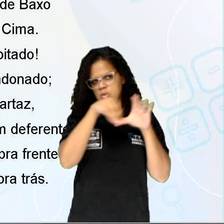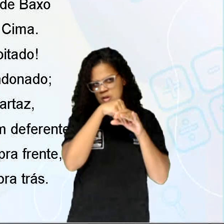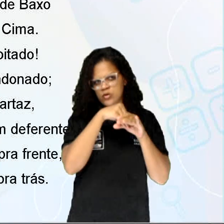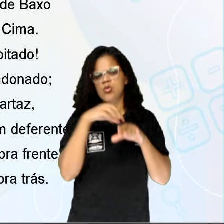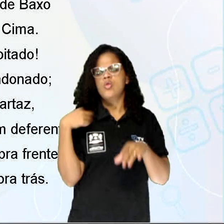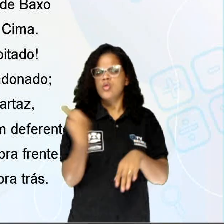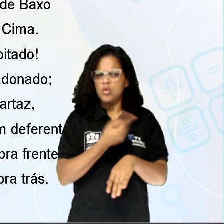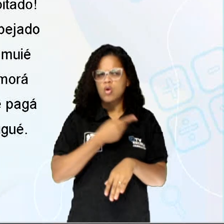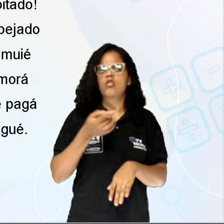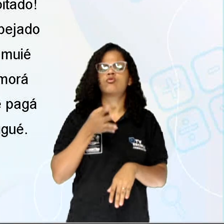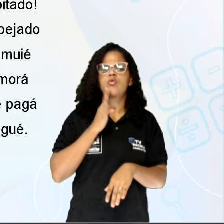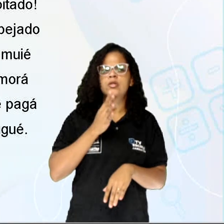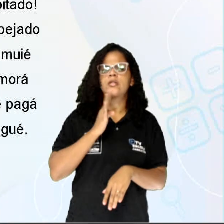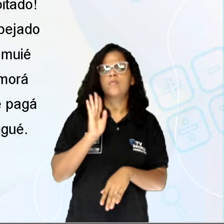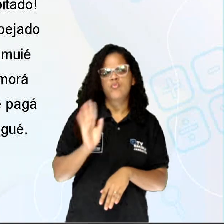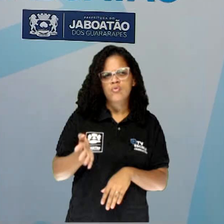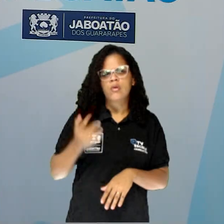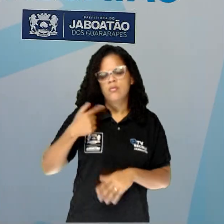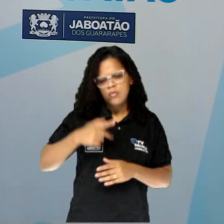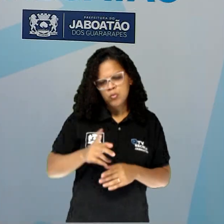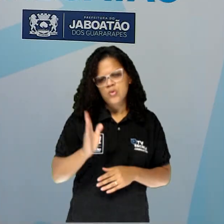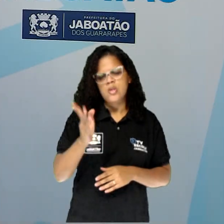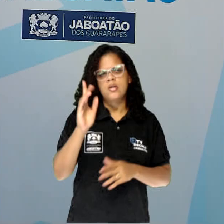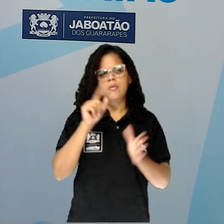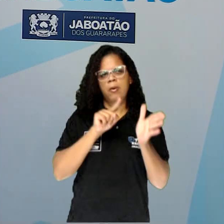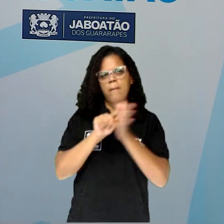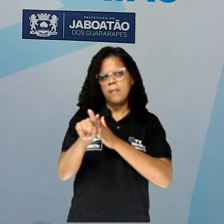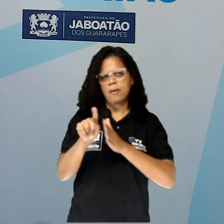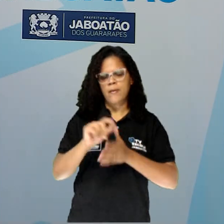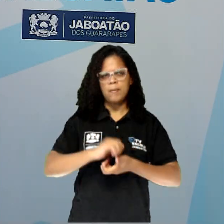texto, vamos seguir adiante para a questão.